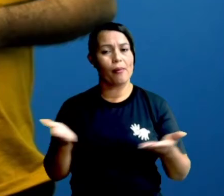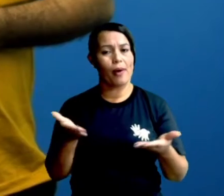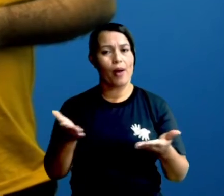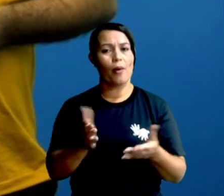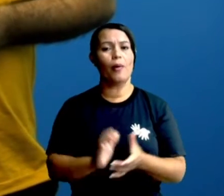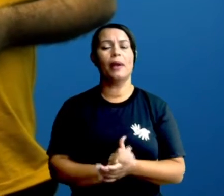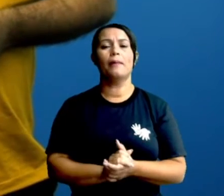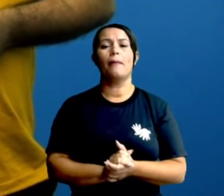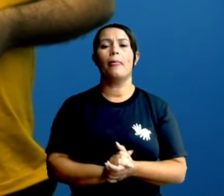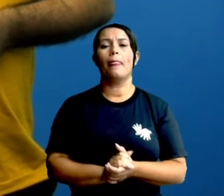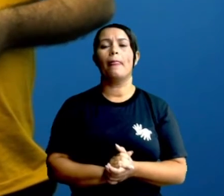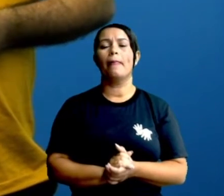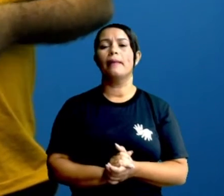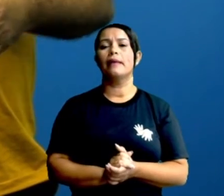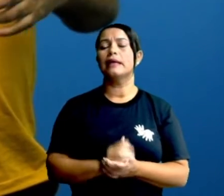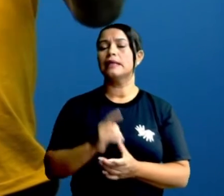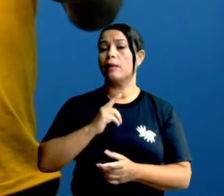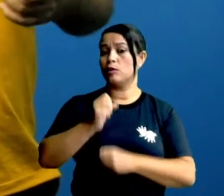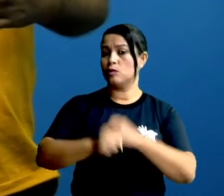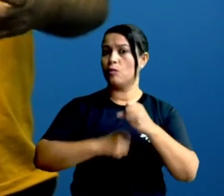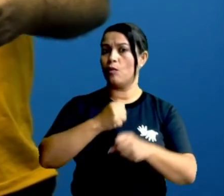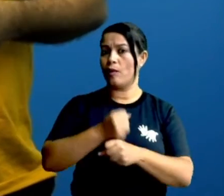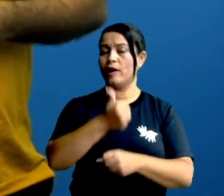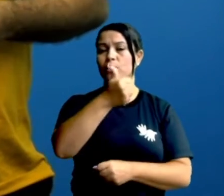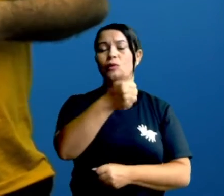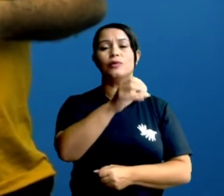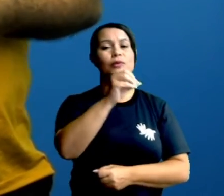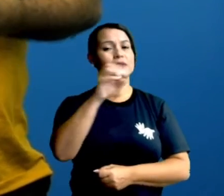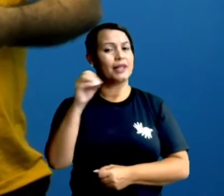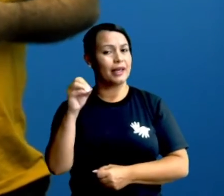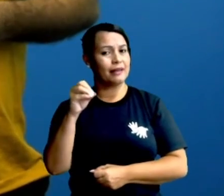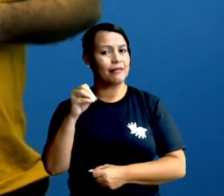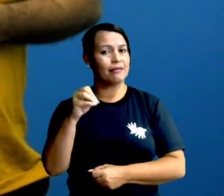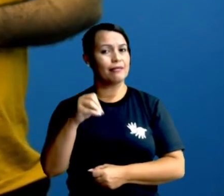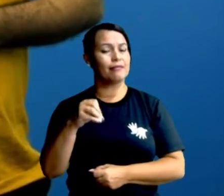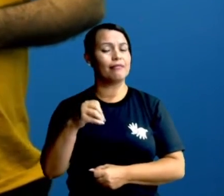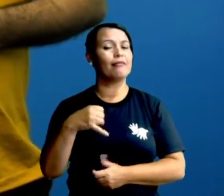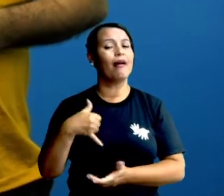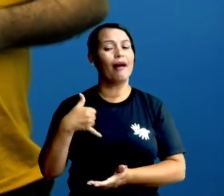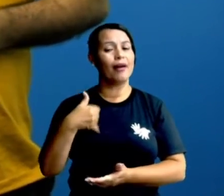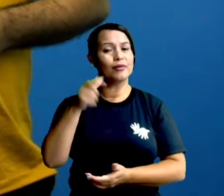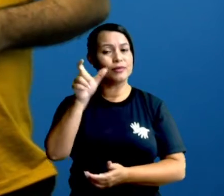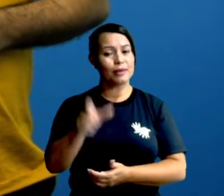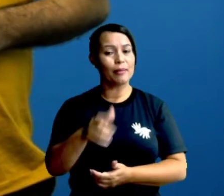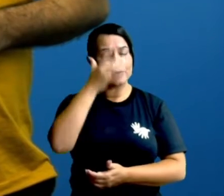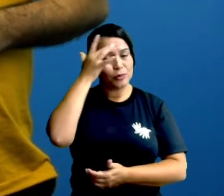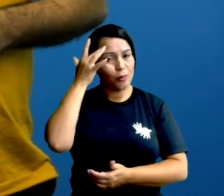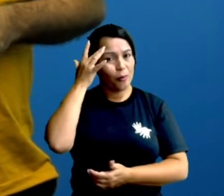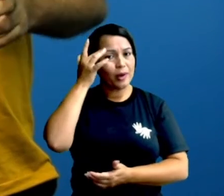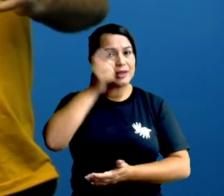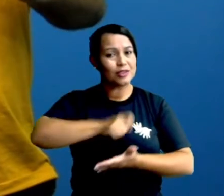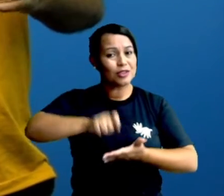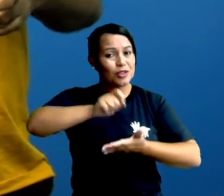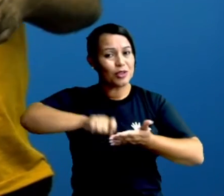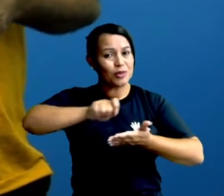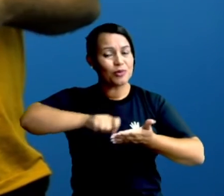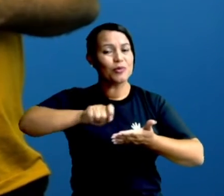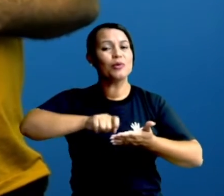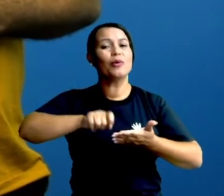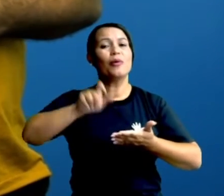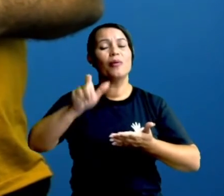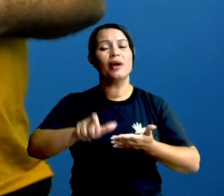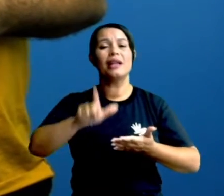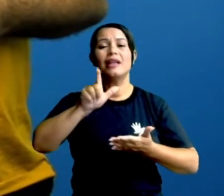há pouco, e próximo ano faz o centenário desse grande escritor chamado Lima Barreto, que pertenceu à